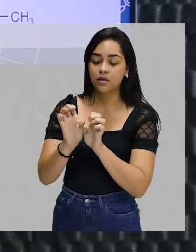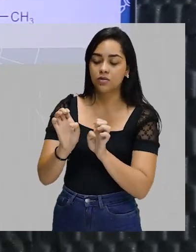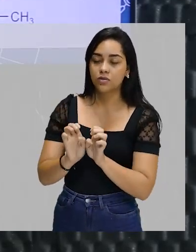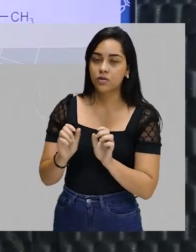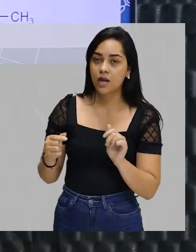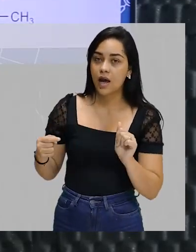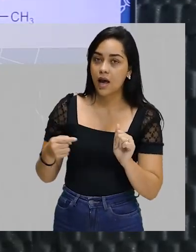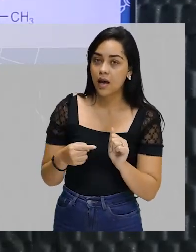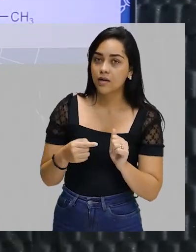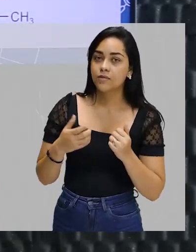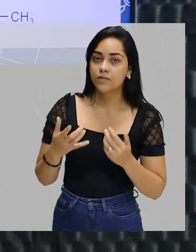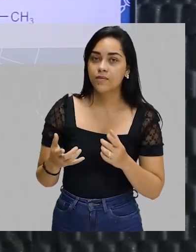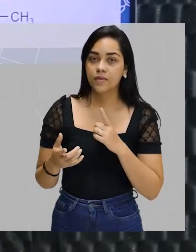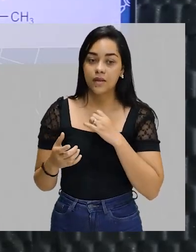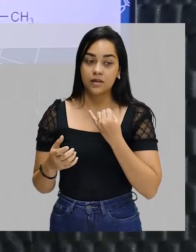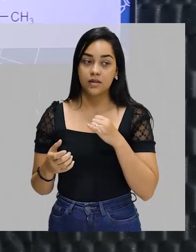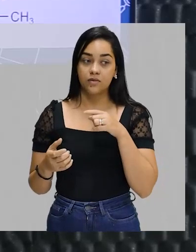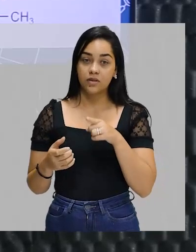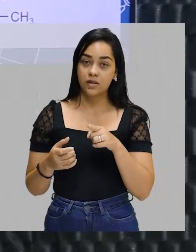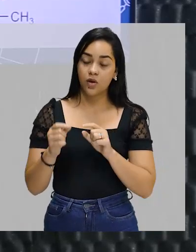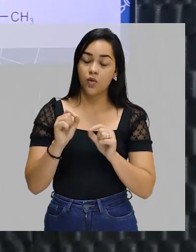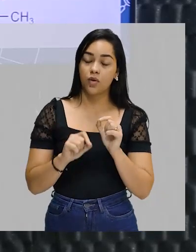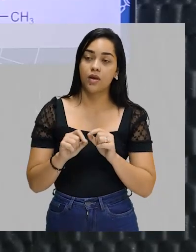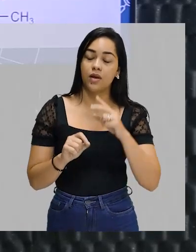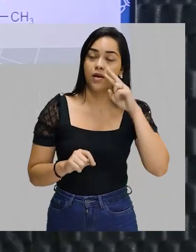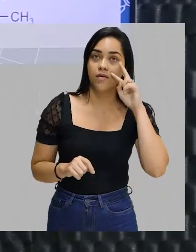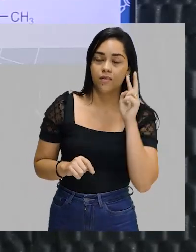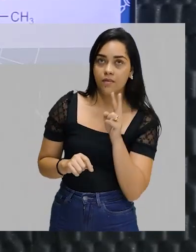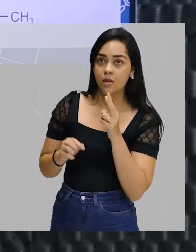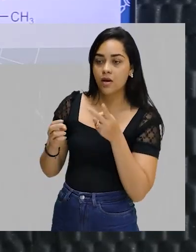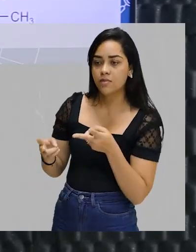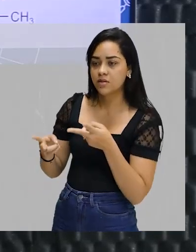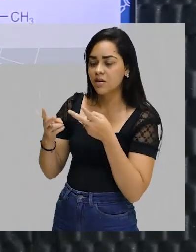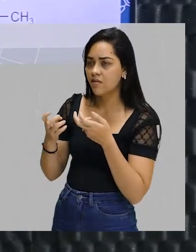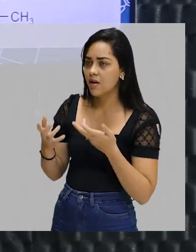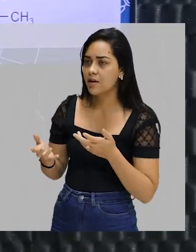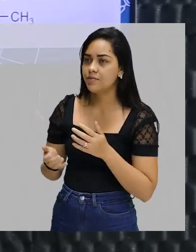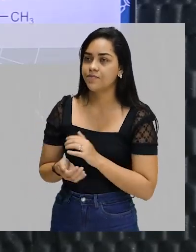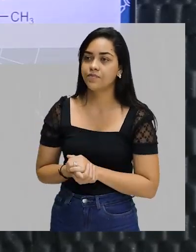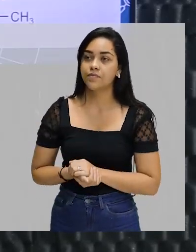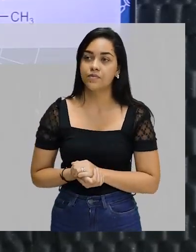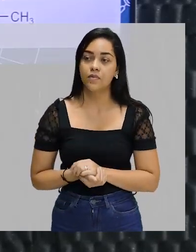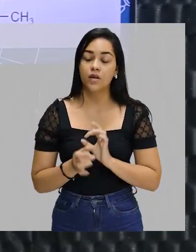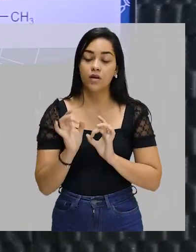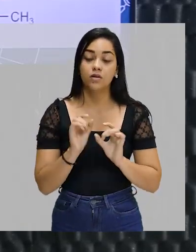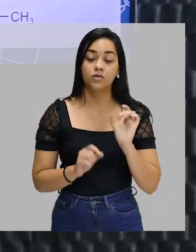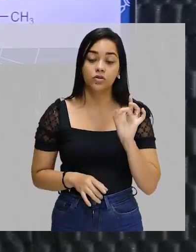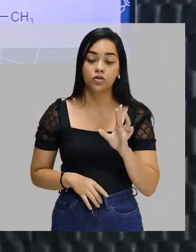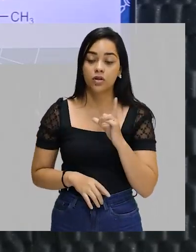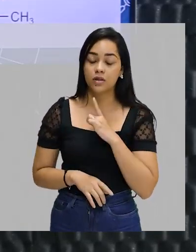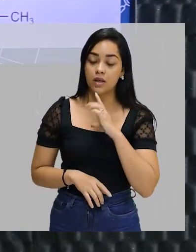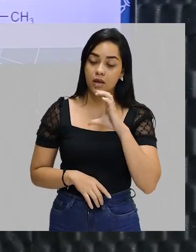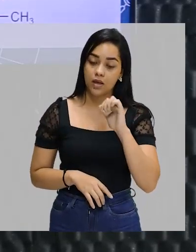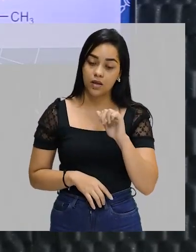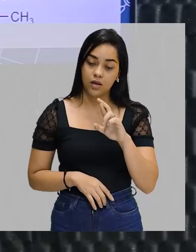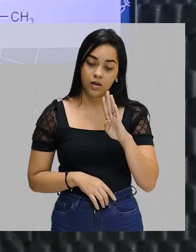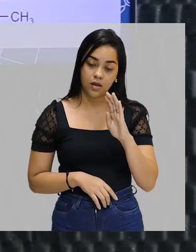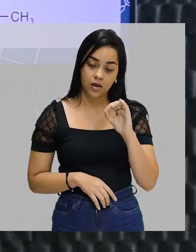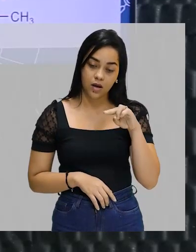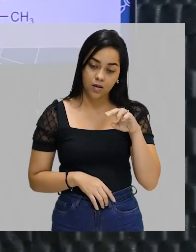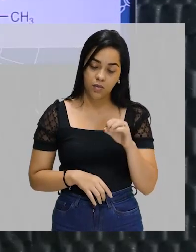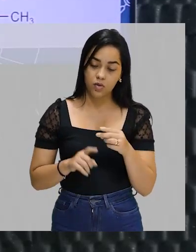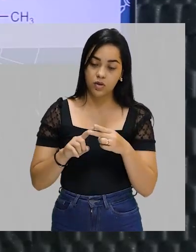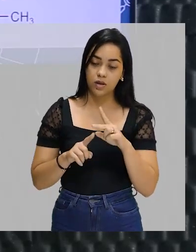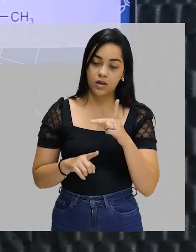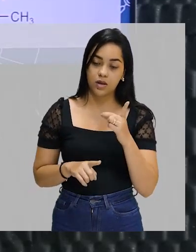composto A, né, se você atentar, observar direitinho, eu só tenho carbono e